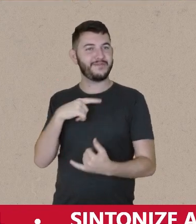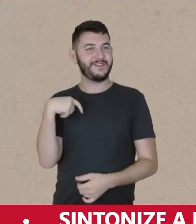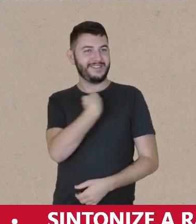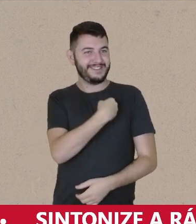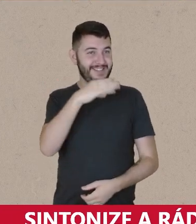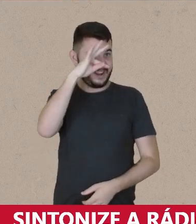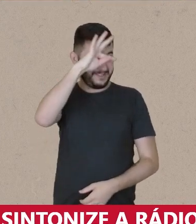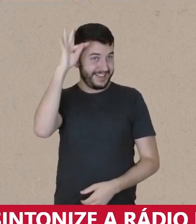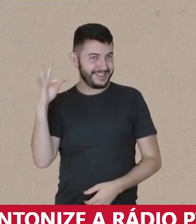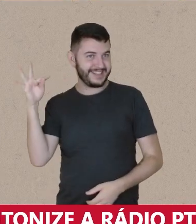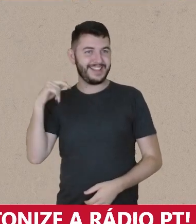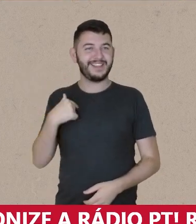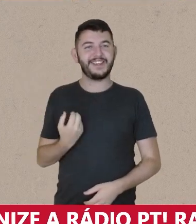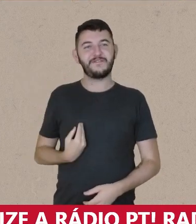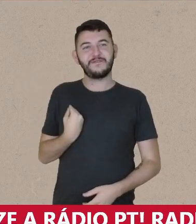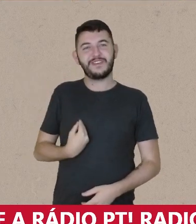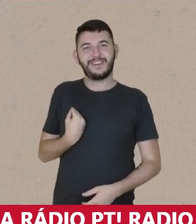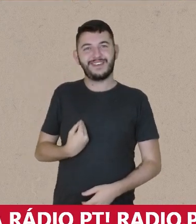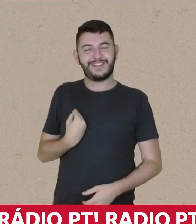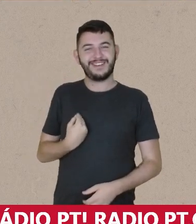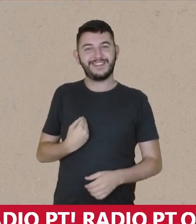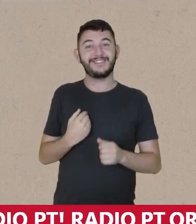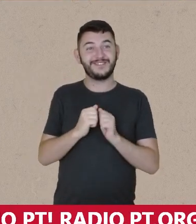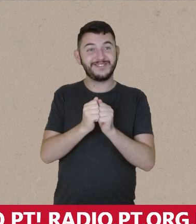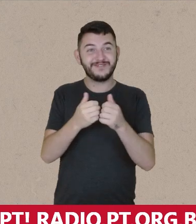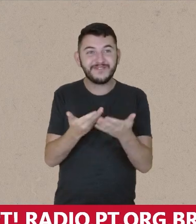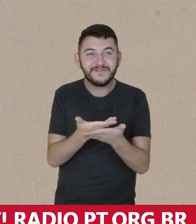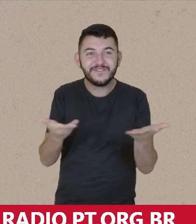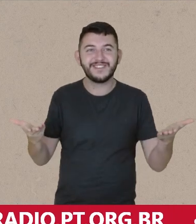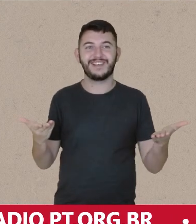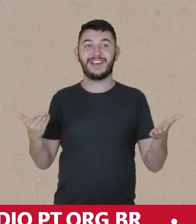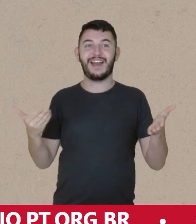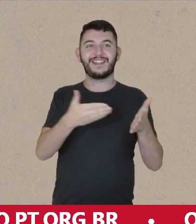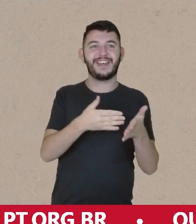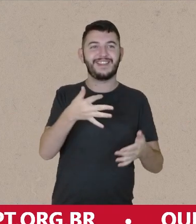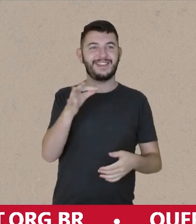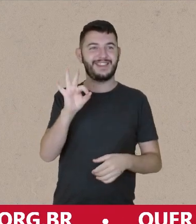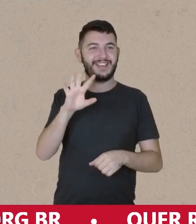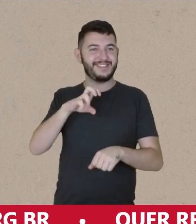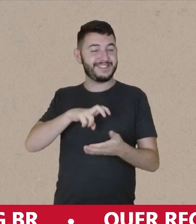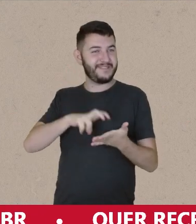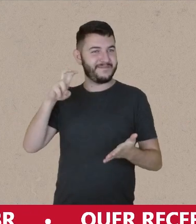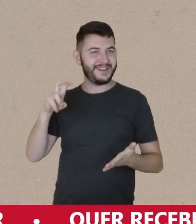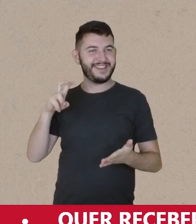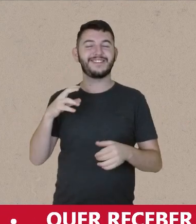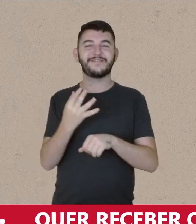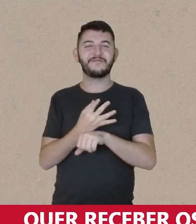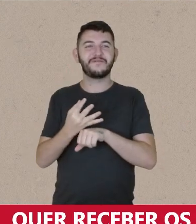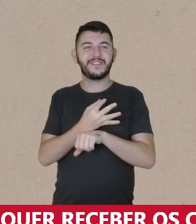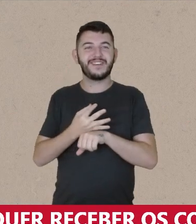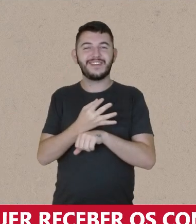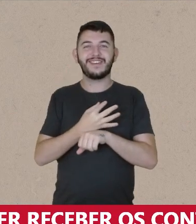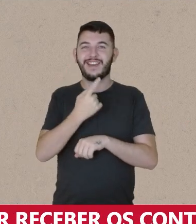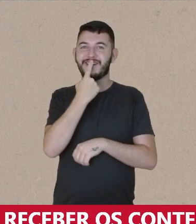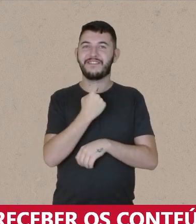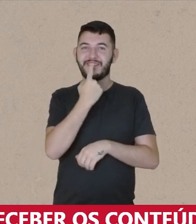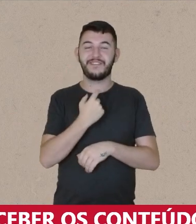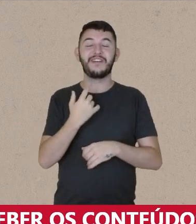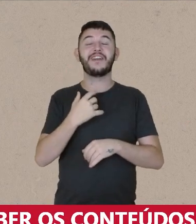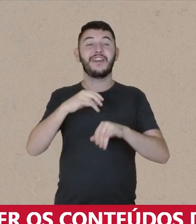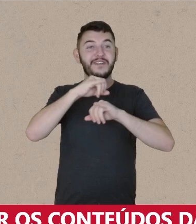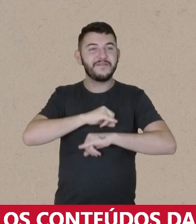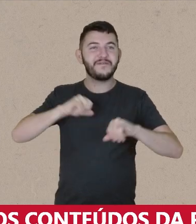Ladeira, vou ficar com você até às 10 da manhã nesse feriado, trazendo informação de primeira